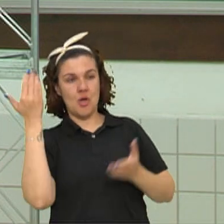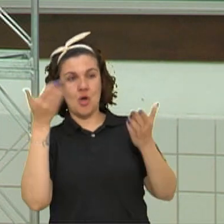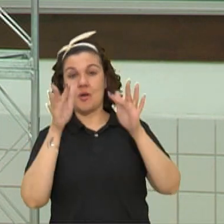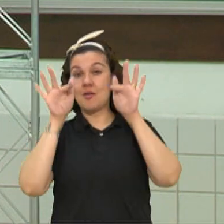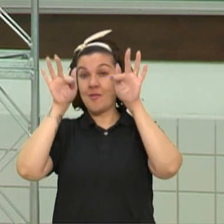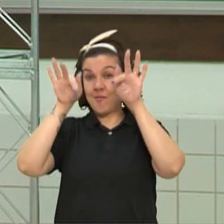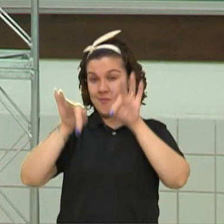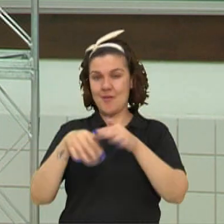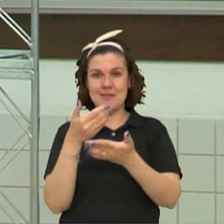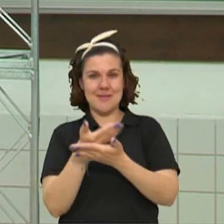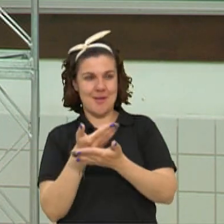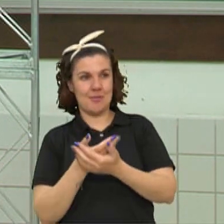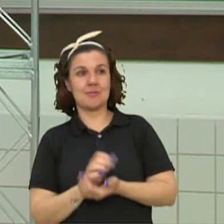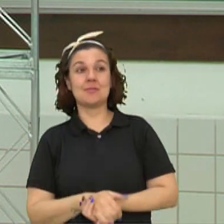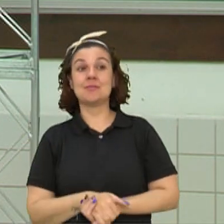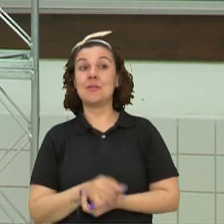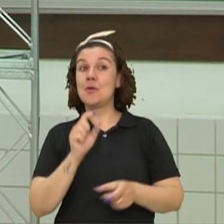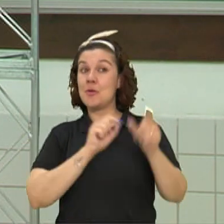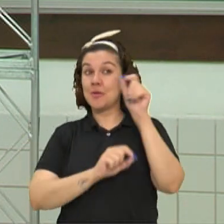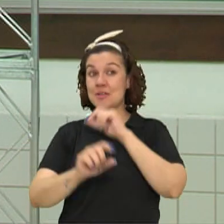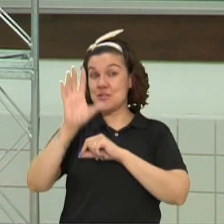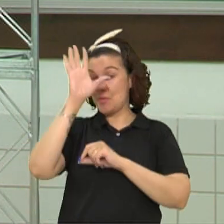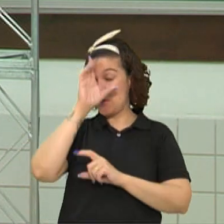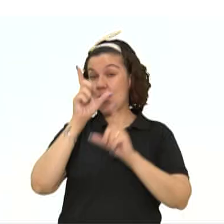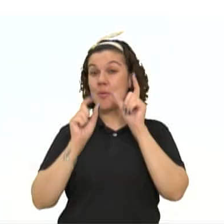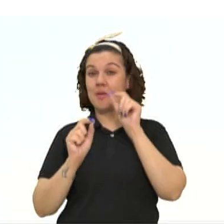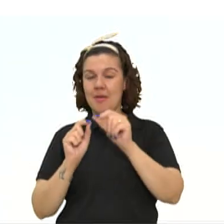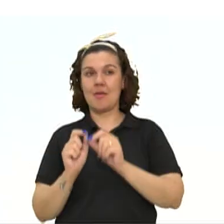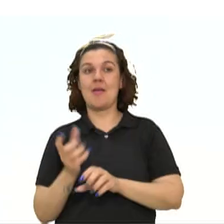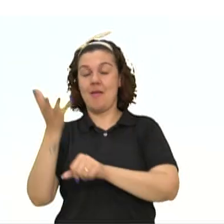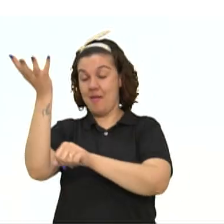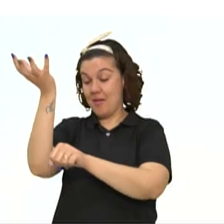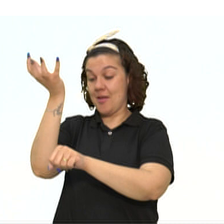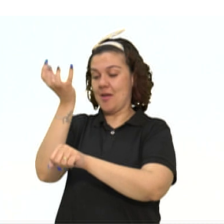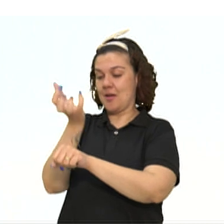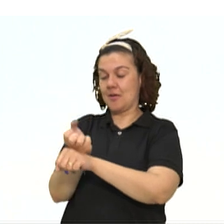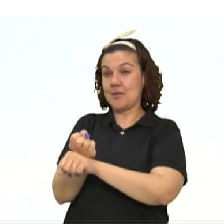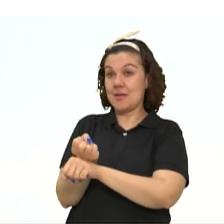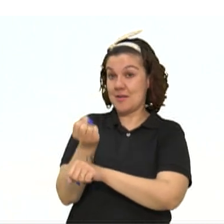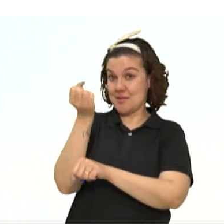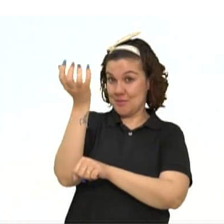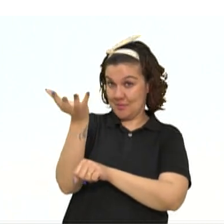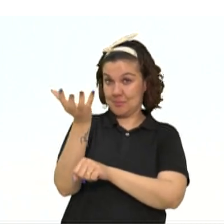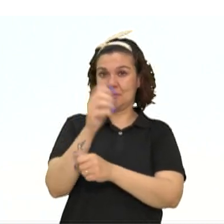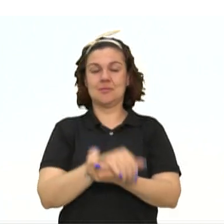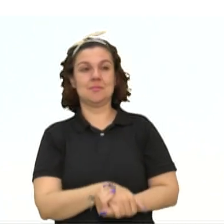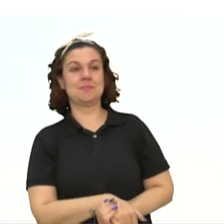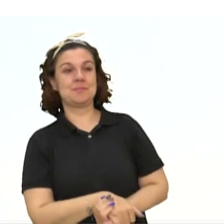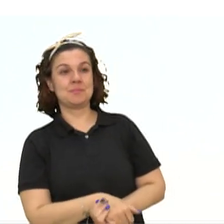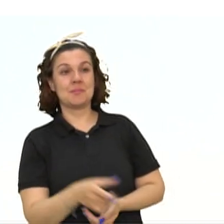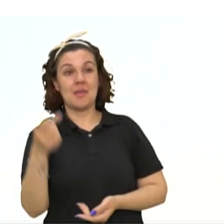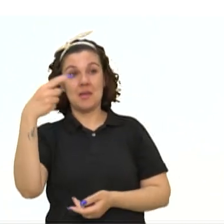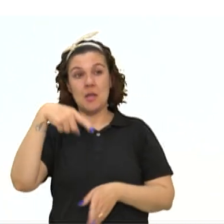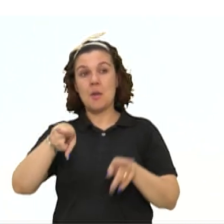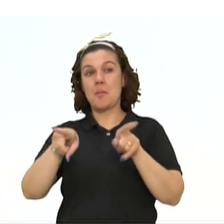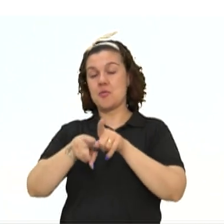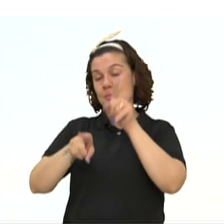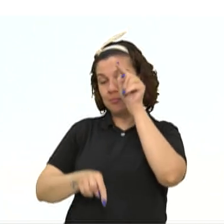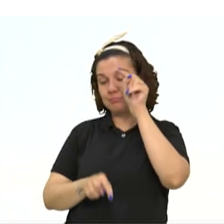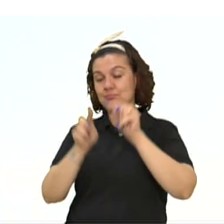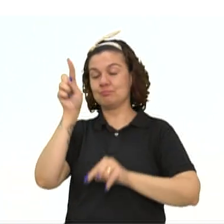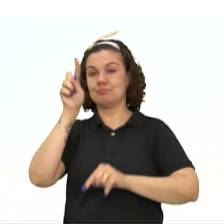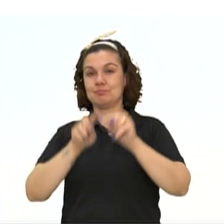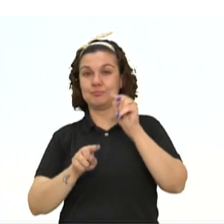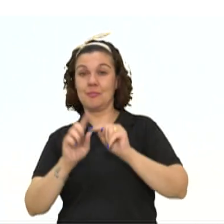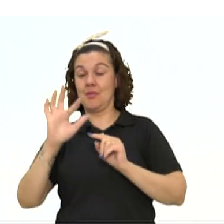ao final de mais uma aula. O que a gente falou hoje sobre reações endotérmicas e exotérmicas. Falamos sobre entalpia